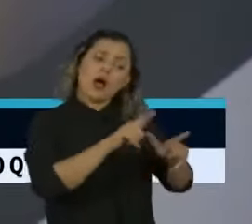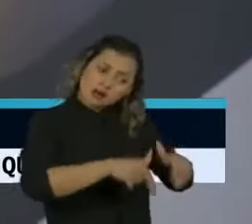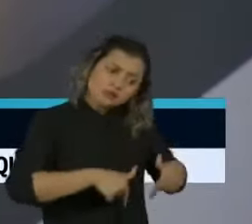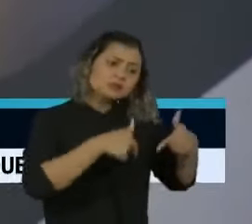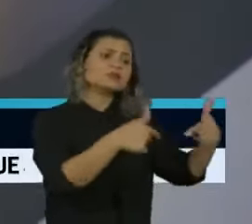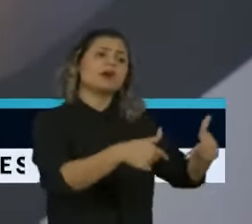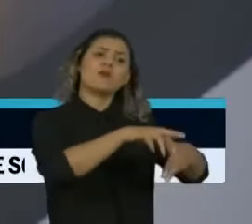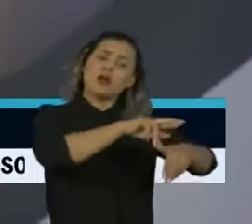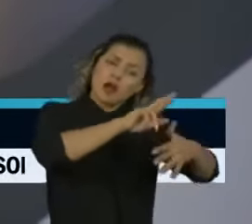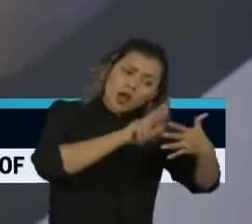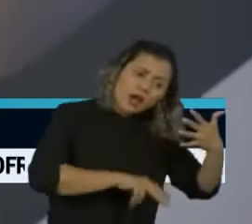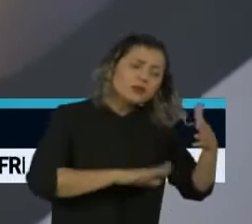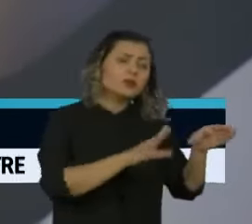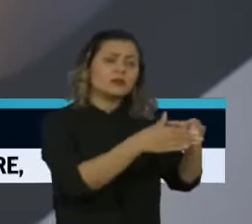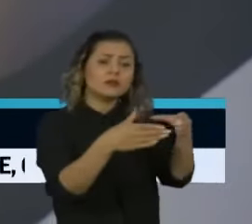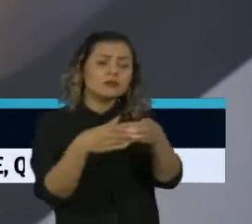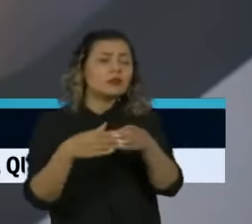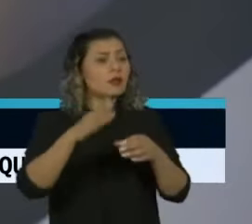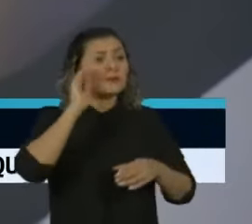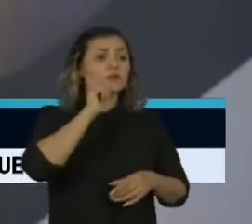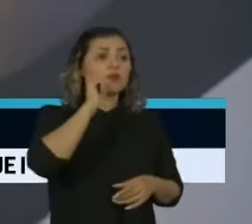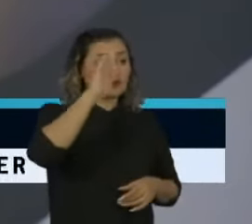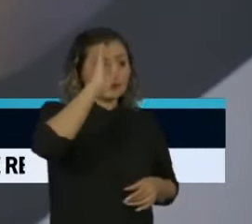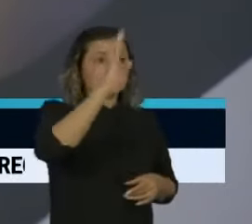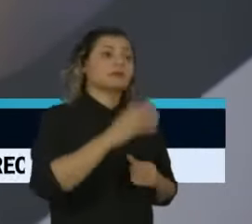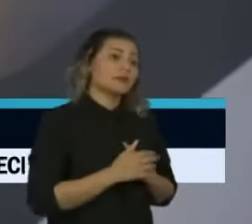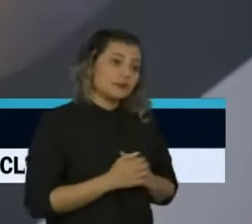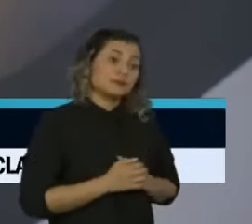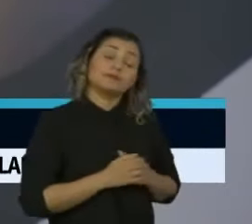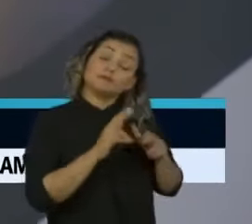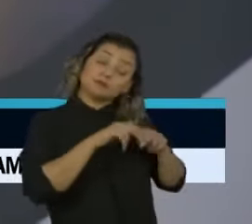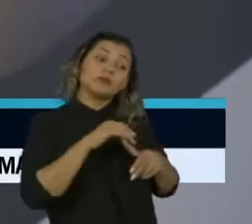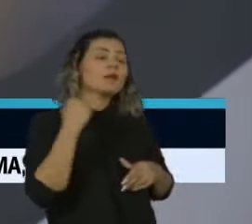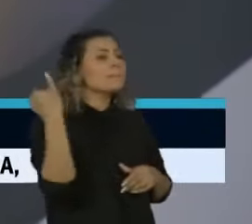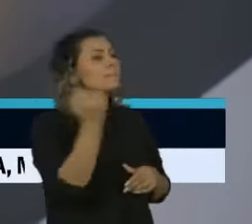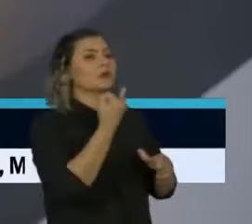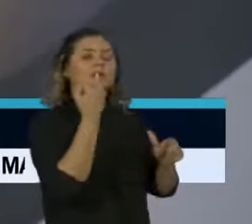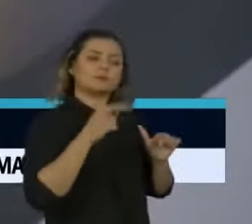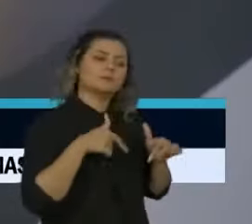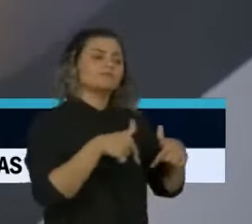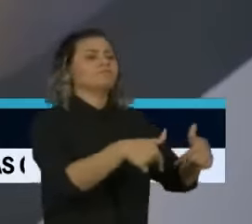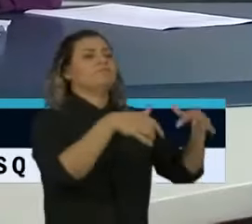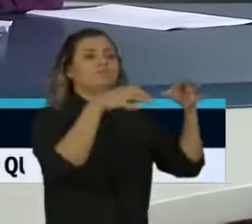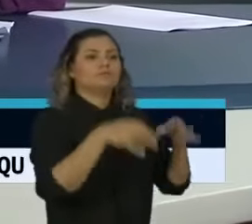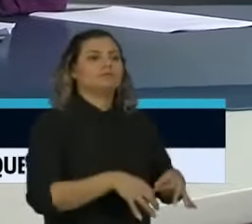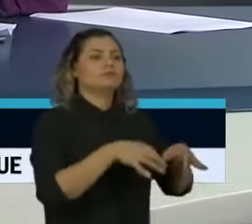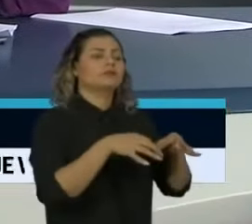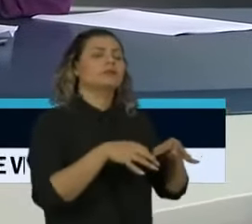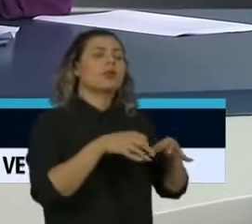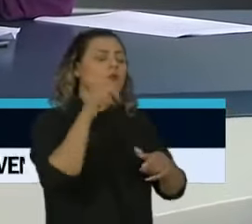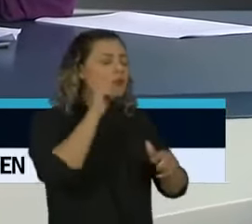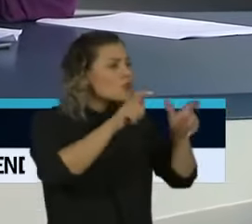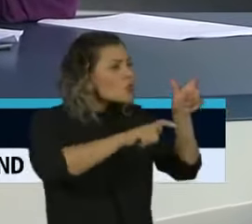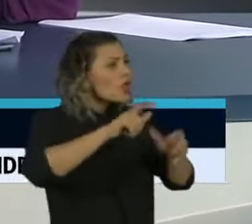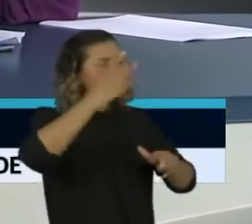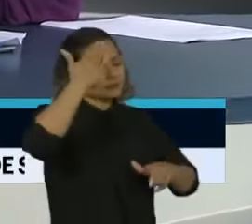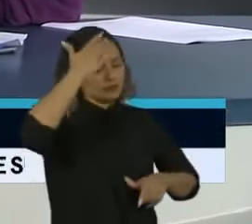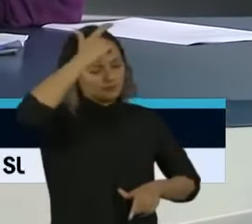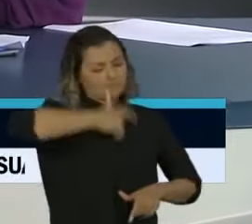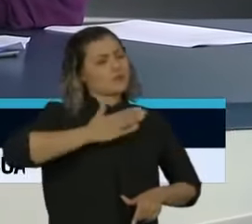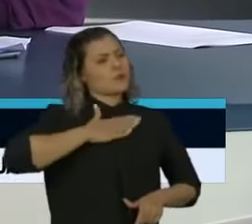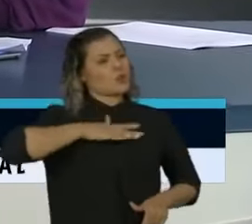relação a várias minorias, mulheres em especial. Então, eu acho muito importante você ter esse tipo de campanha educativa para as mulheres saberem os direitos